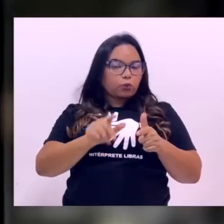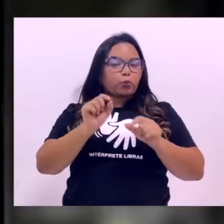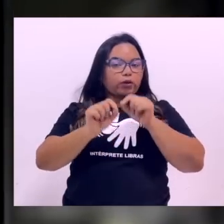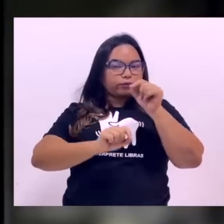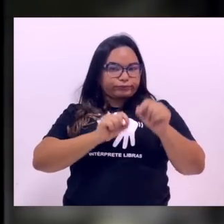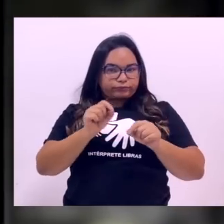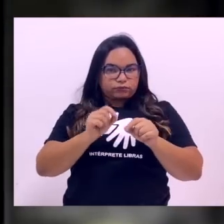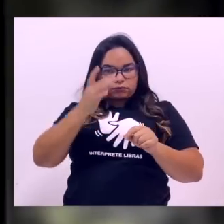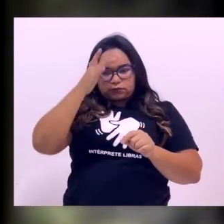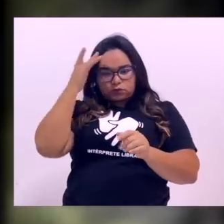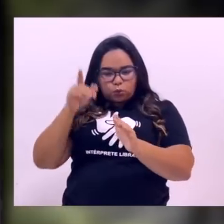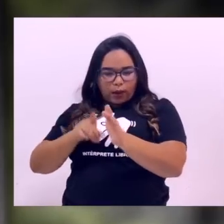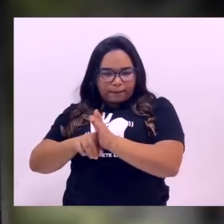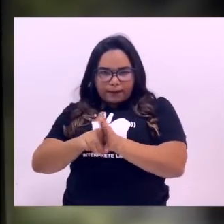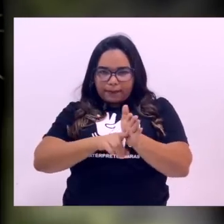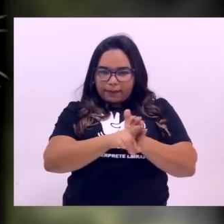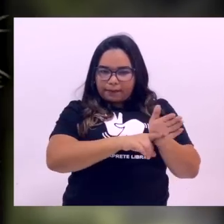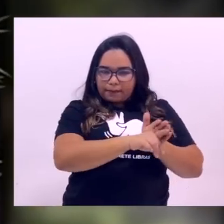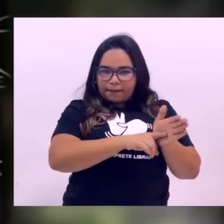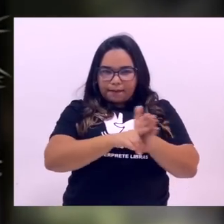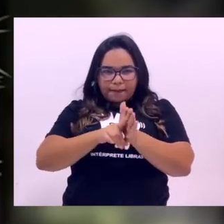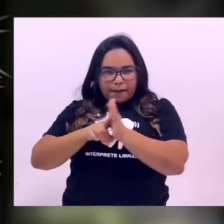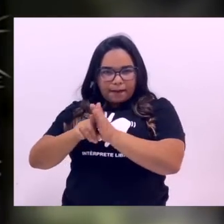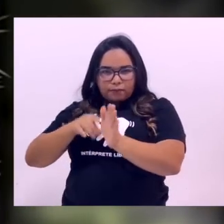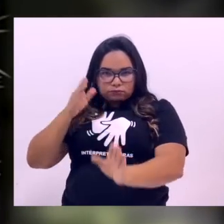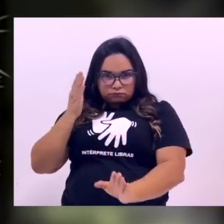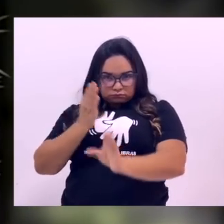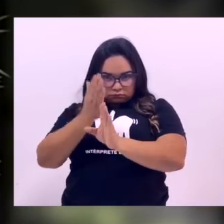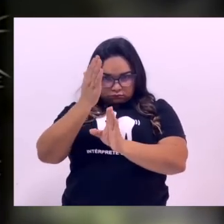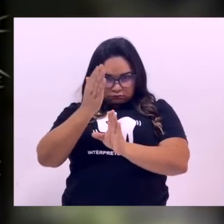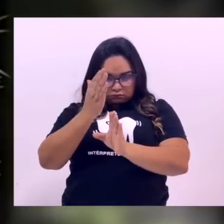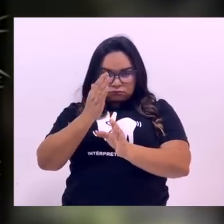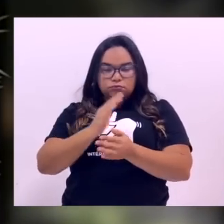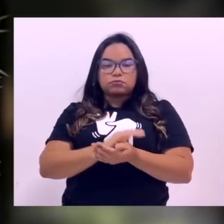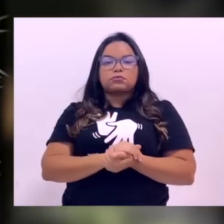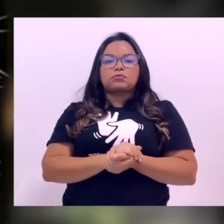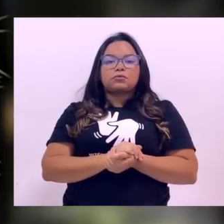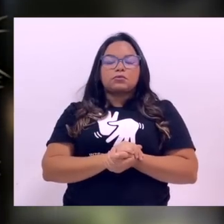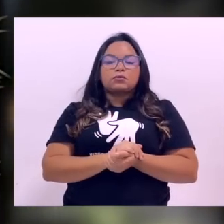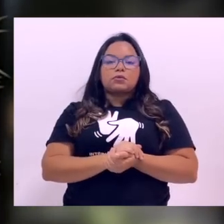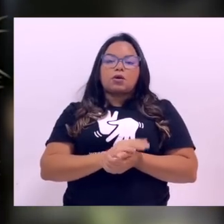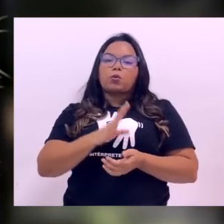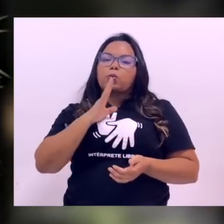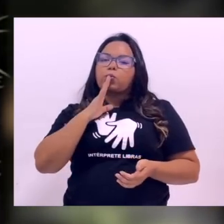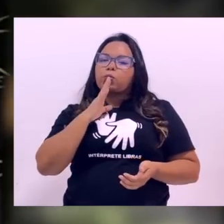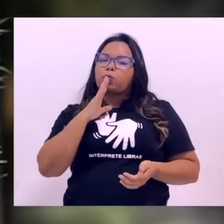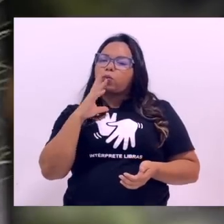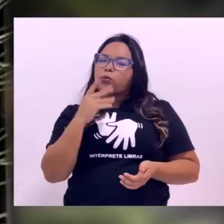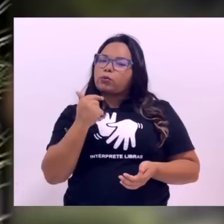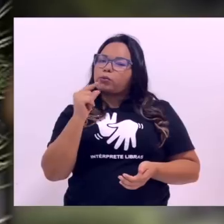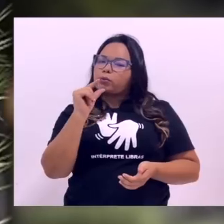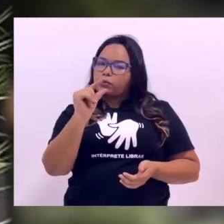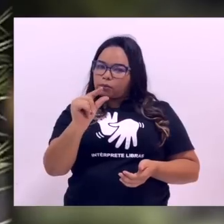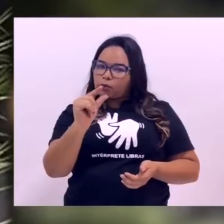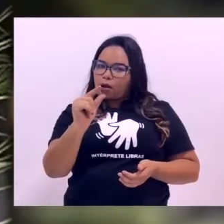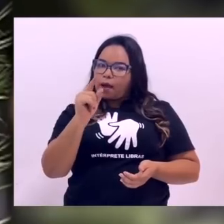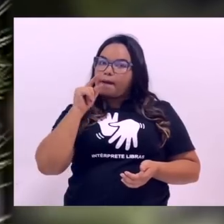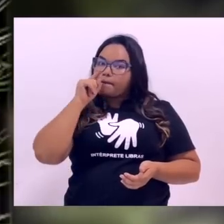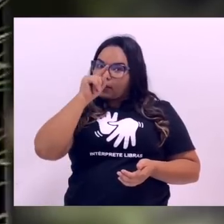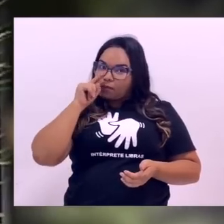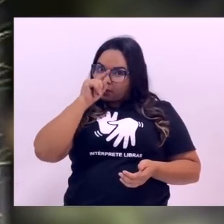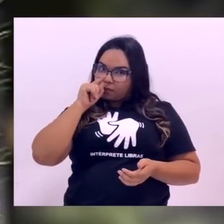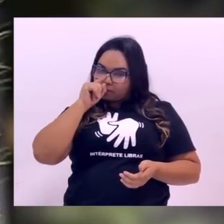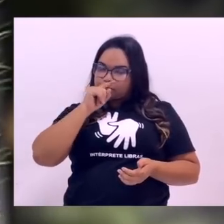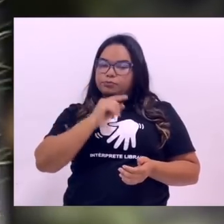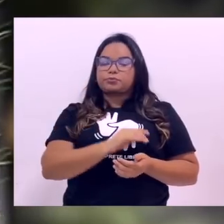Imediato. Estudiosos da alta crítica divergem em versos como este. Pouco conhecimento é uma coisa